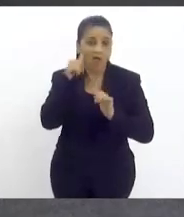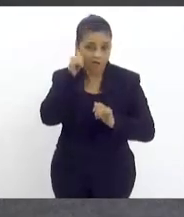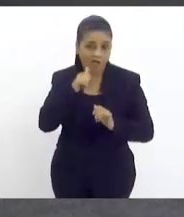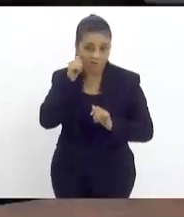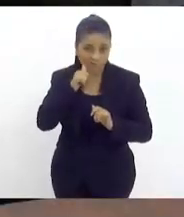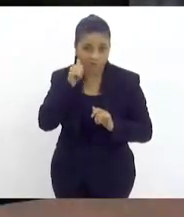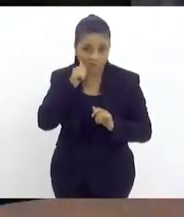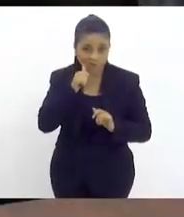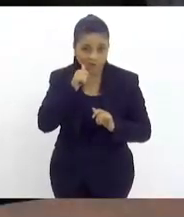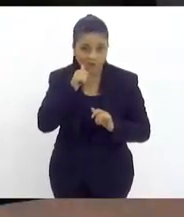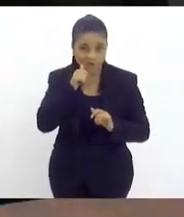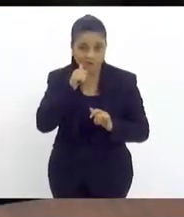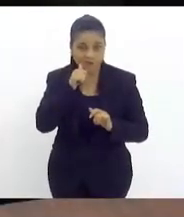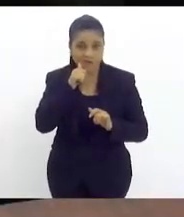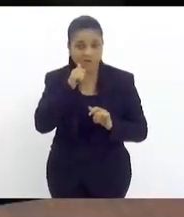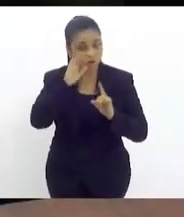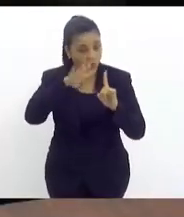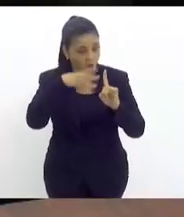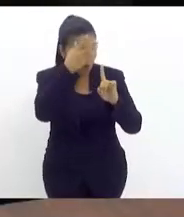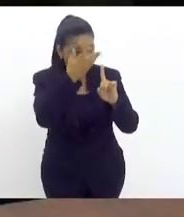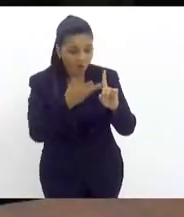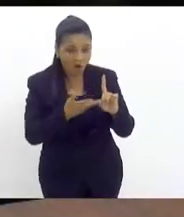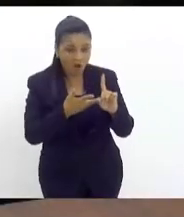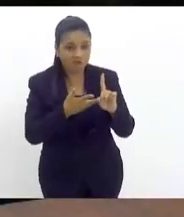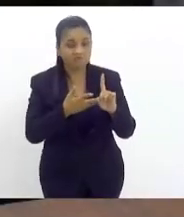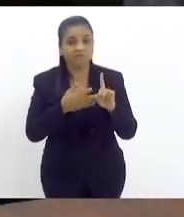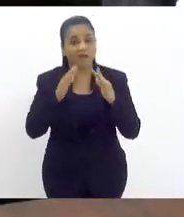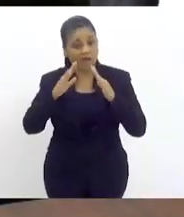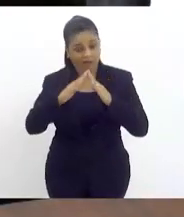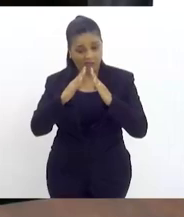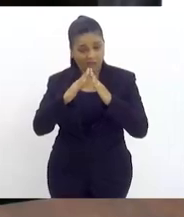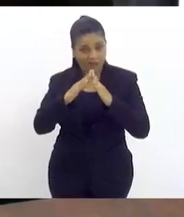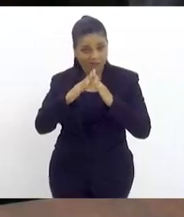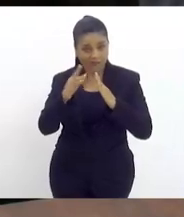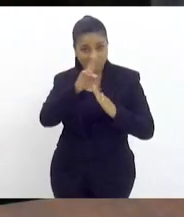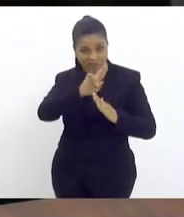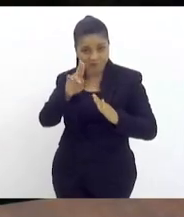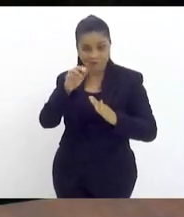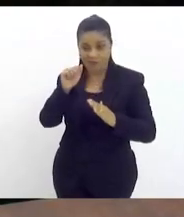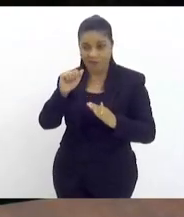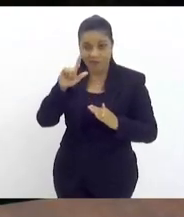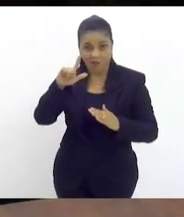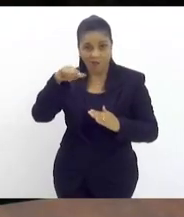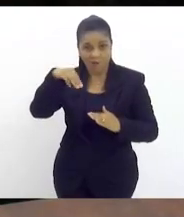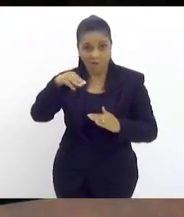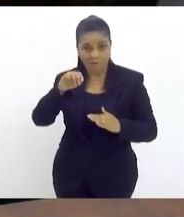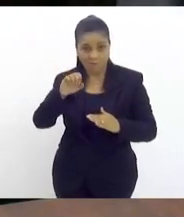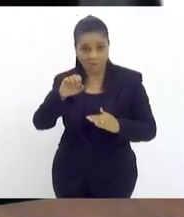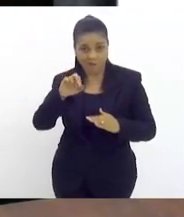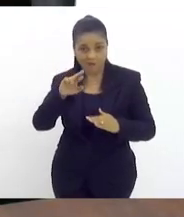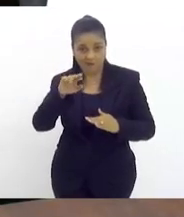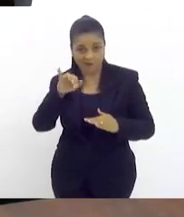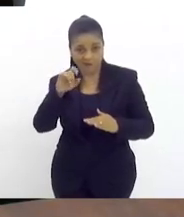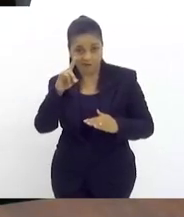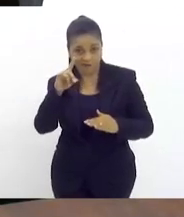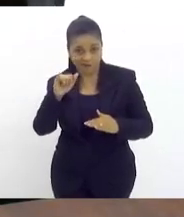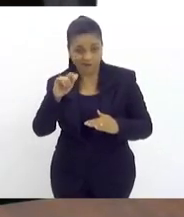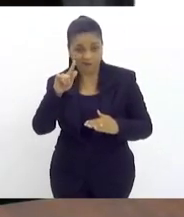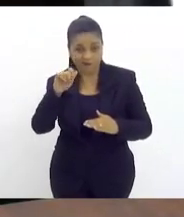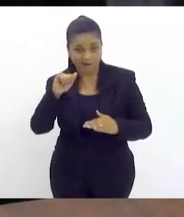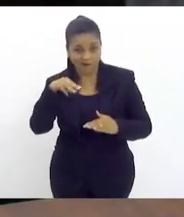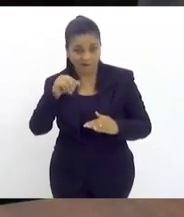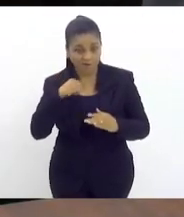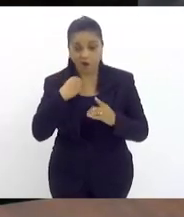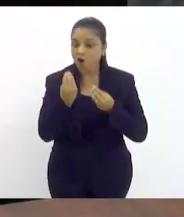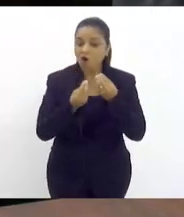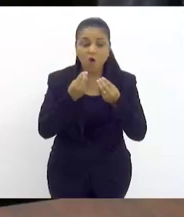o nome exatamente de Almerim da Gama, porque não há como falar da história do feminismo e a história do